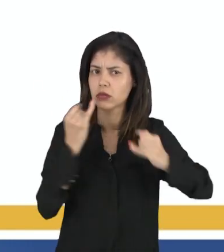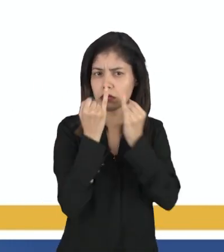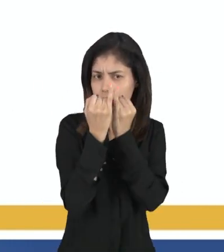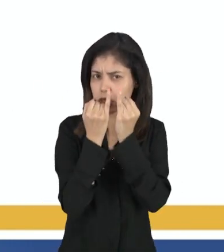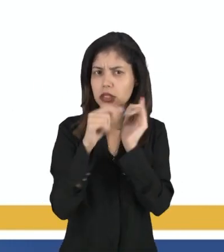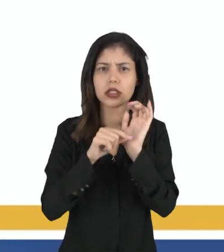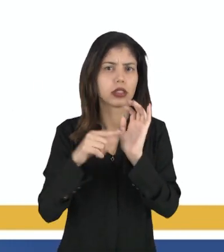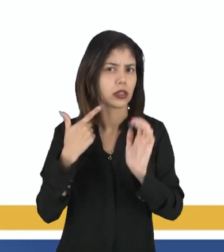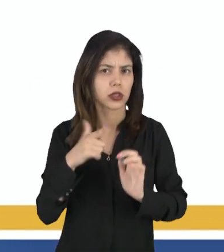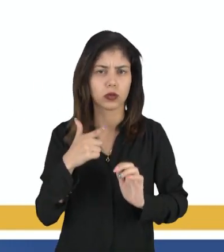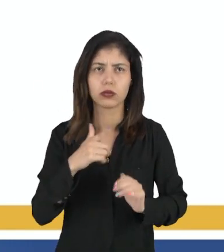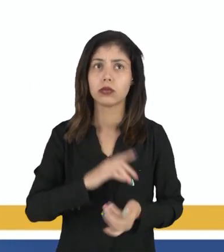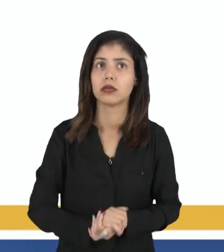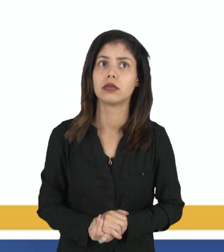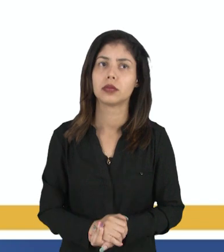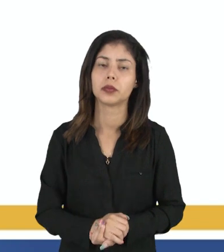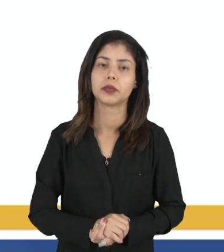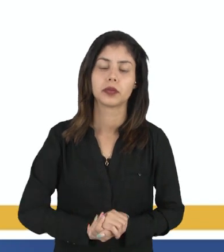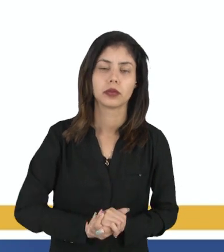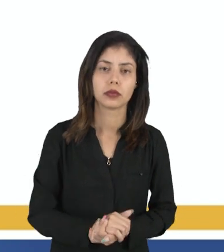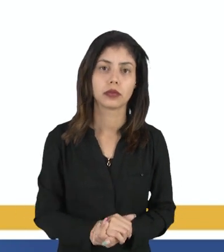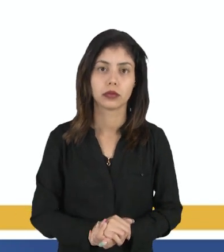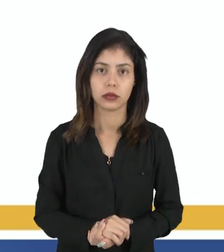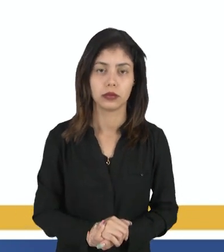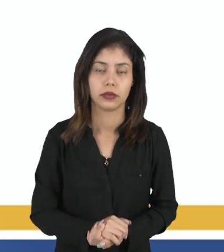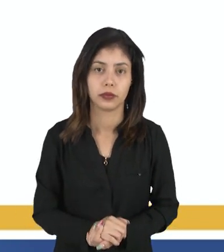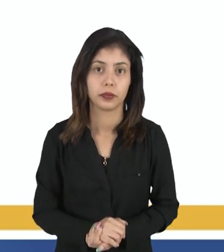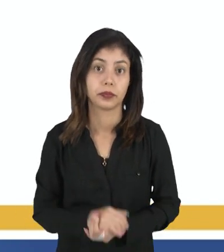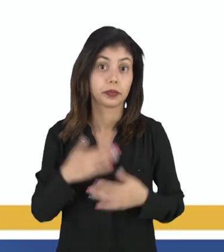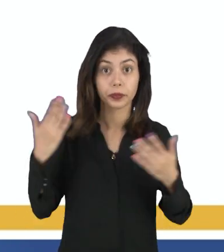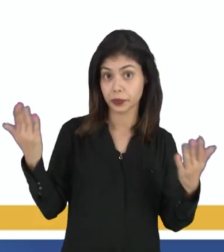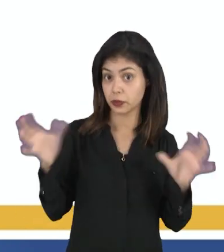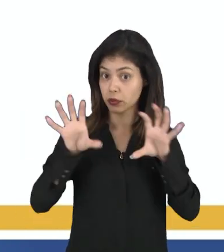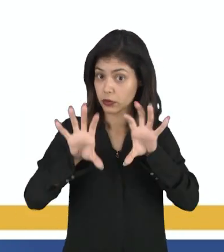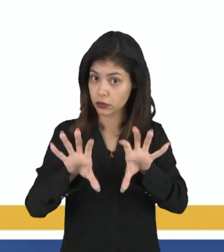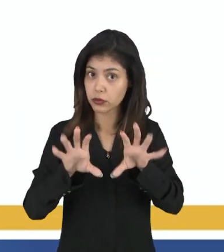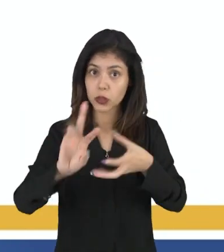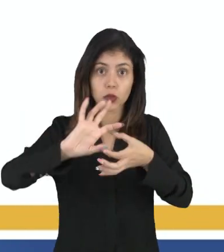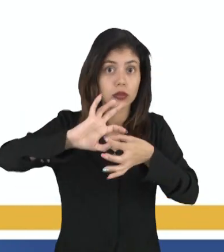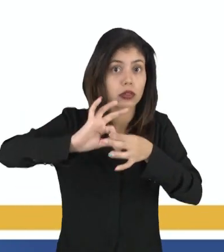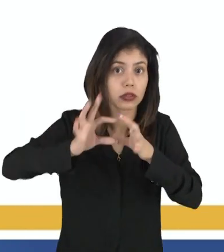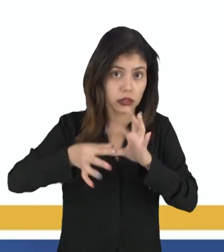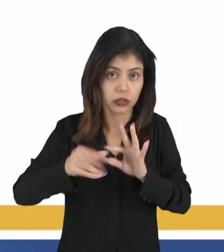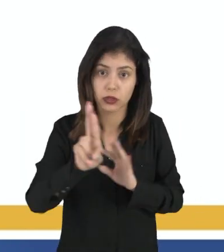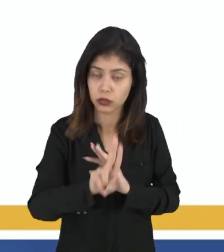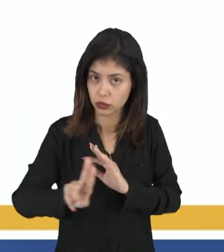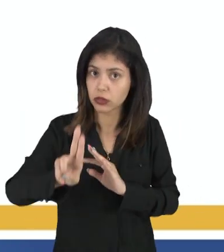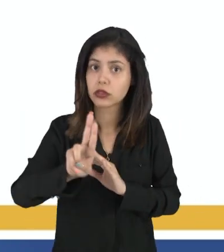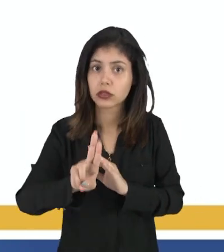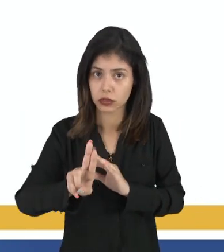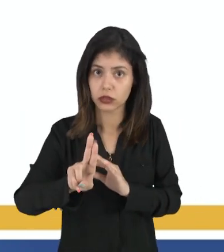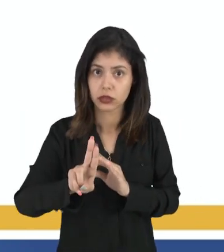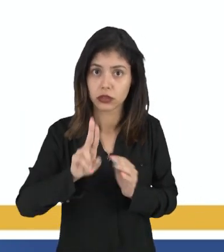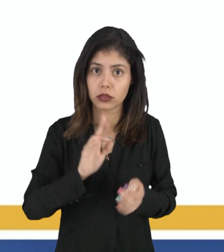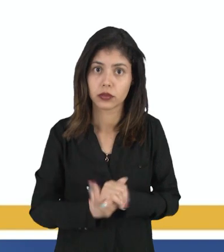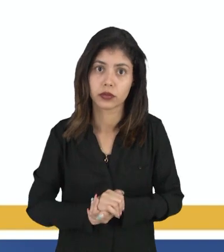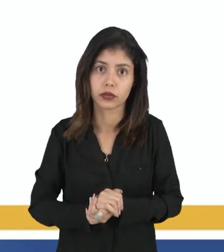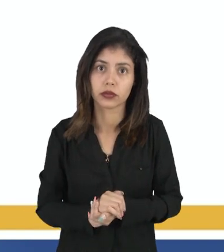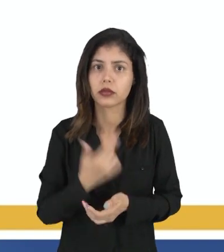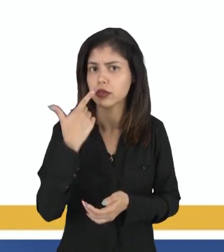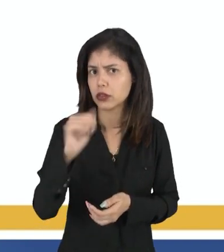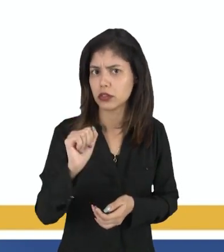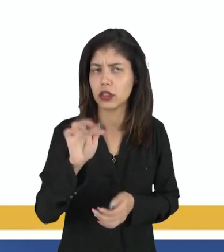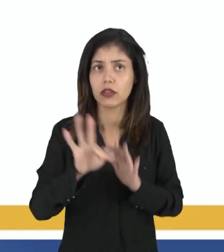que fala, aquele que escuta, o emissor e o receptor. Logo, o contexto exige que ela utilize a linguagem